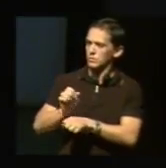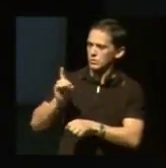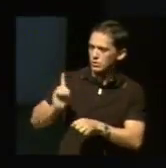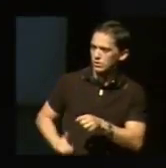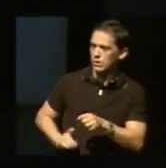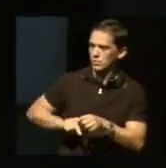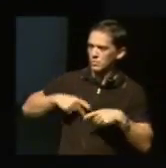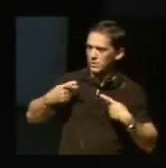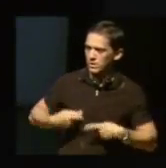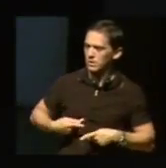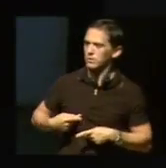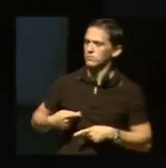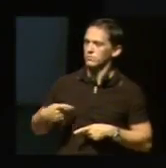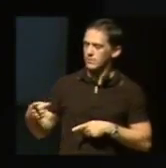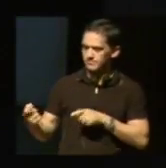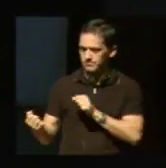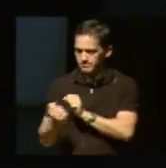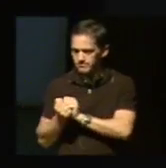meu amigo,